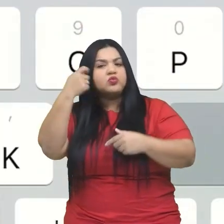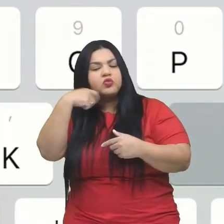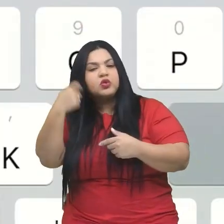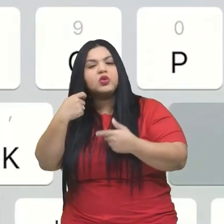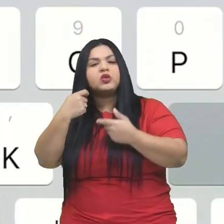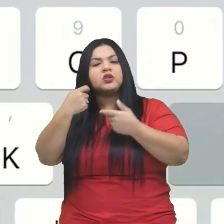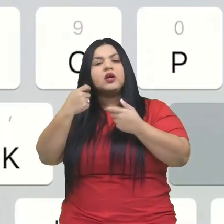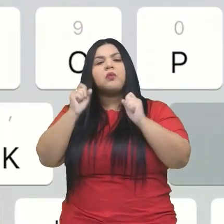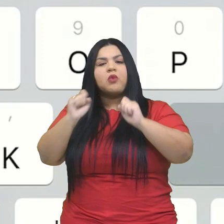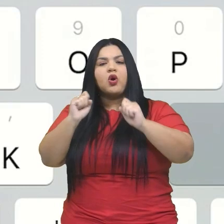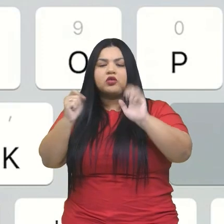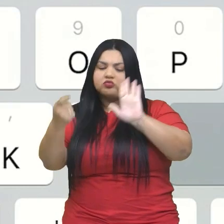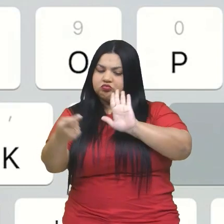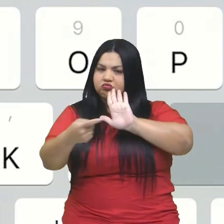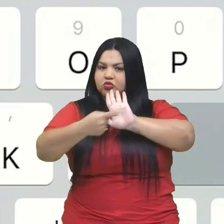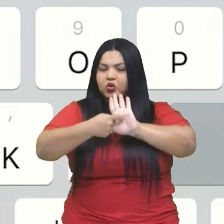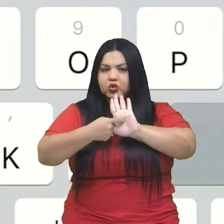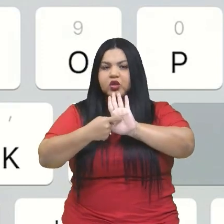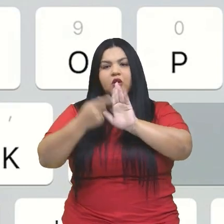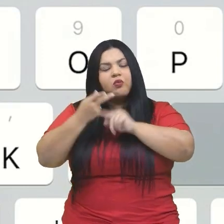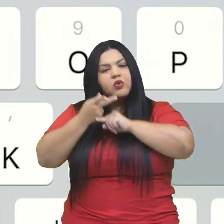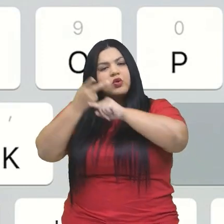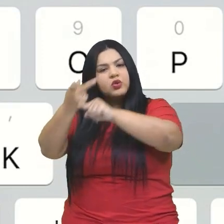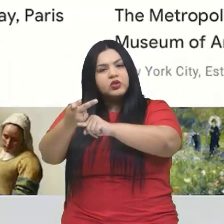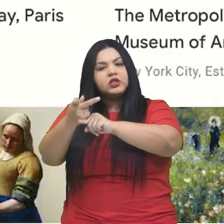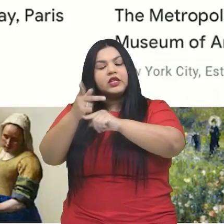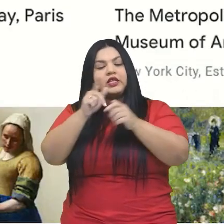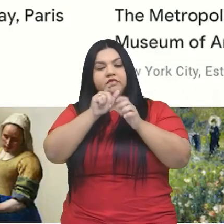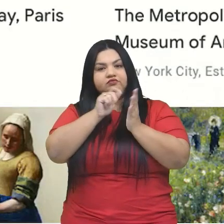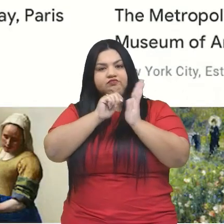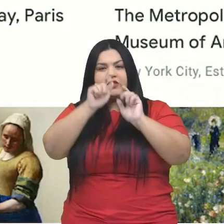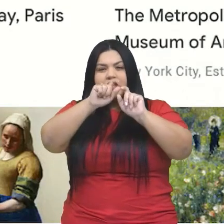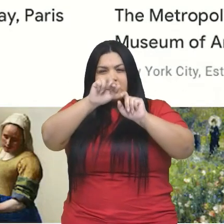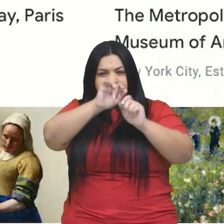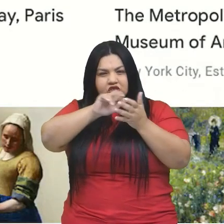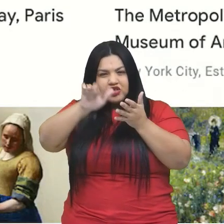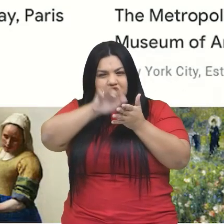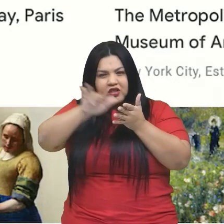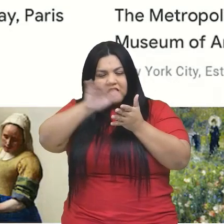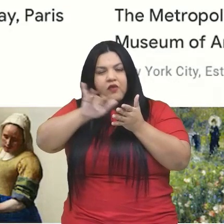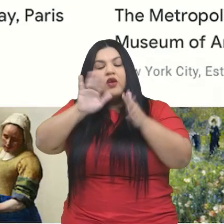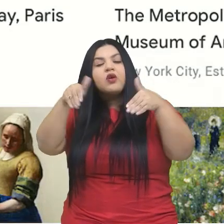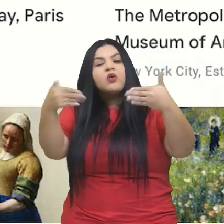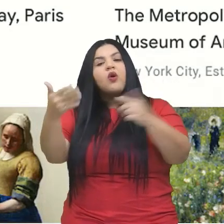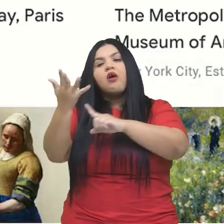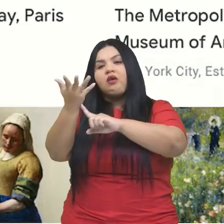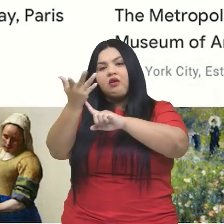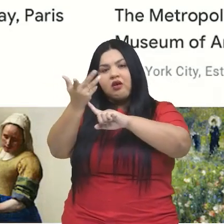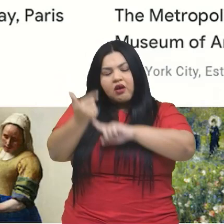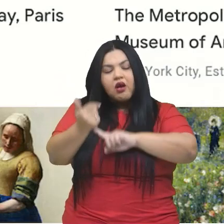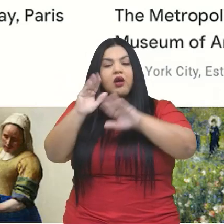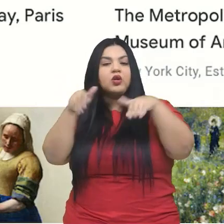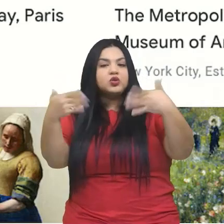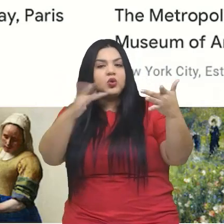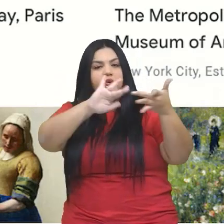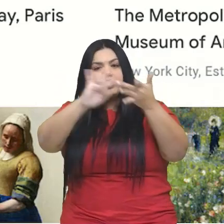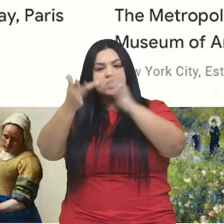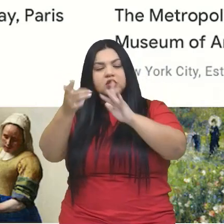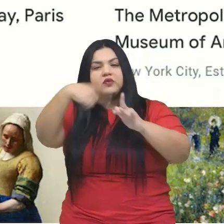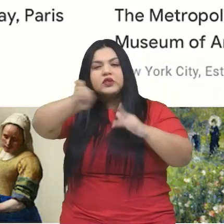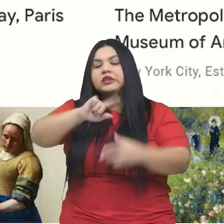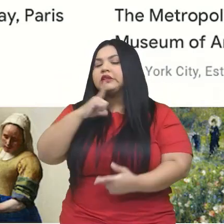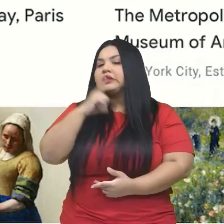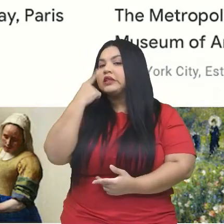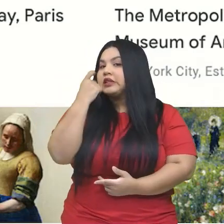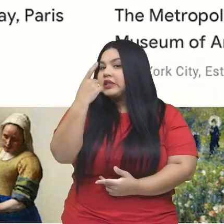de busca e digitar, não é? Qual é a arte, o contexto, a exposição que você tem interesse